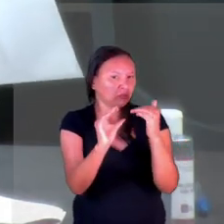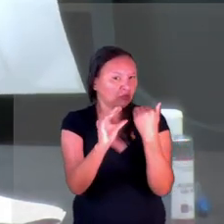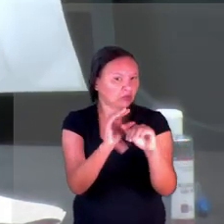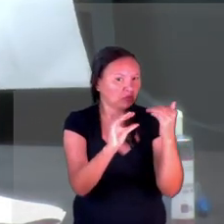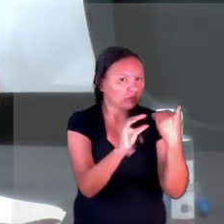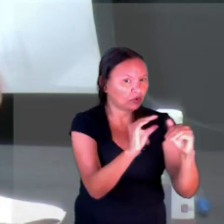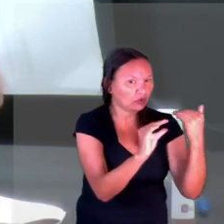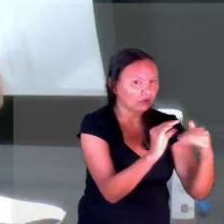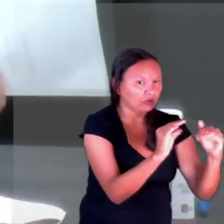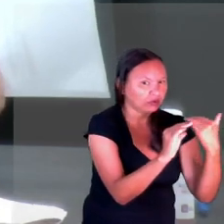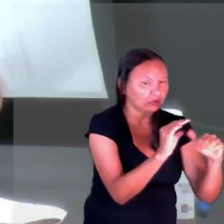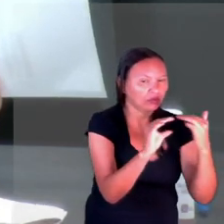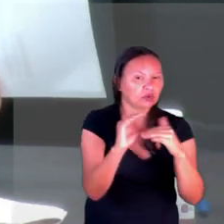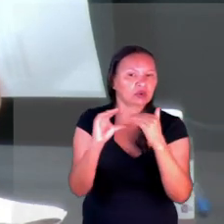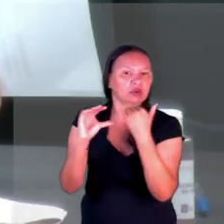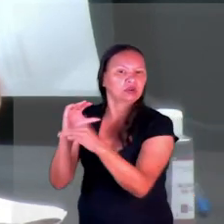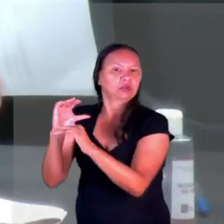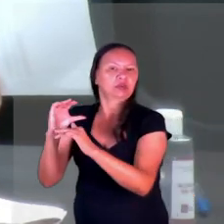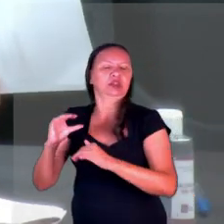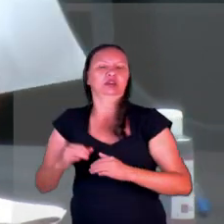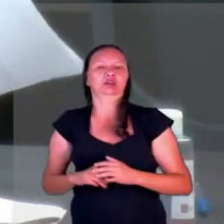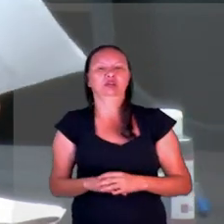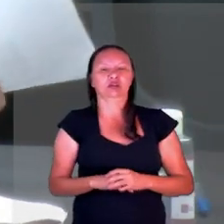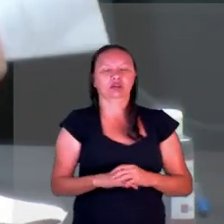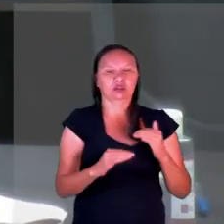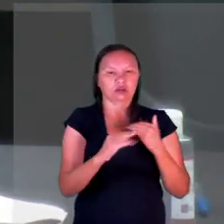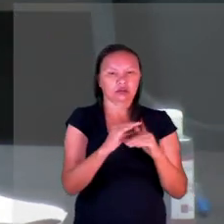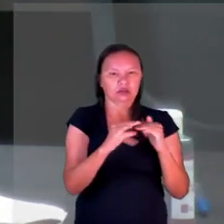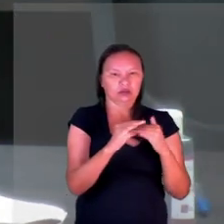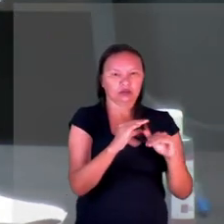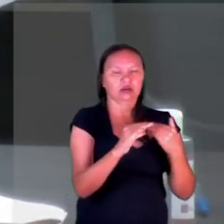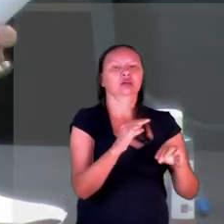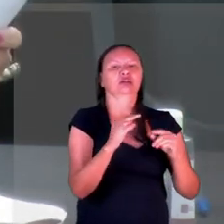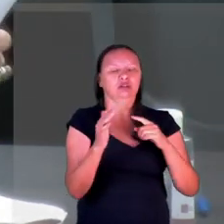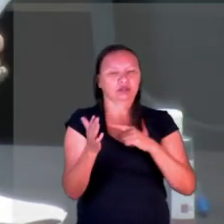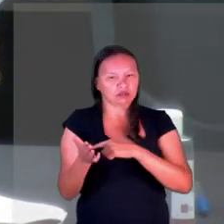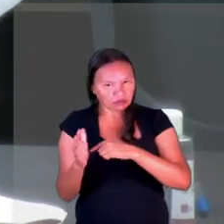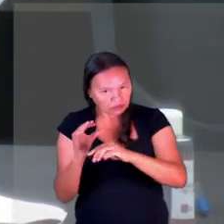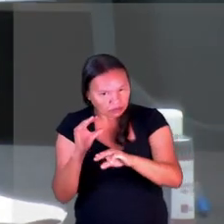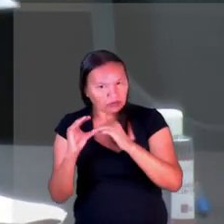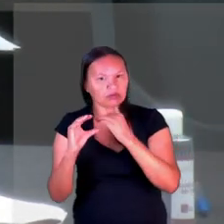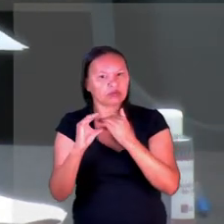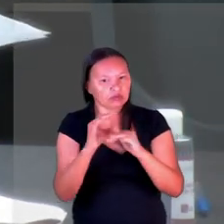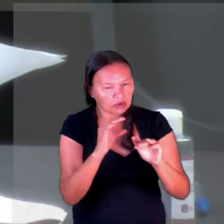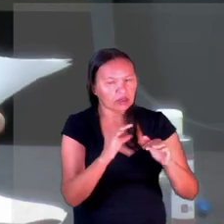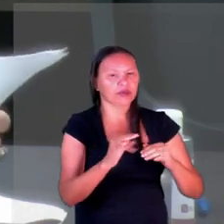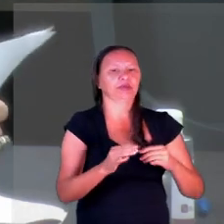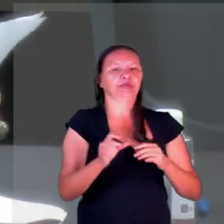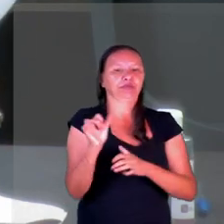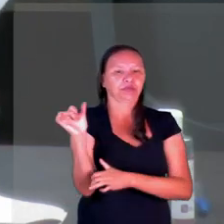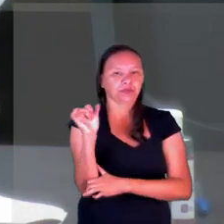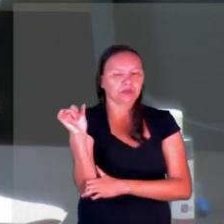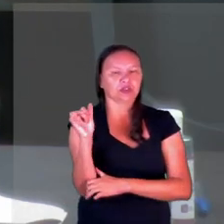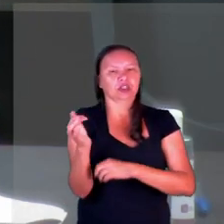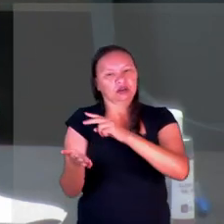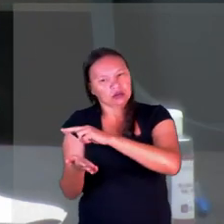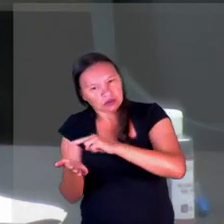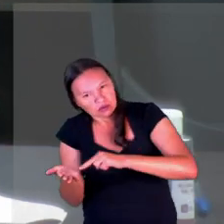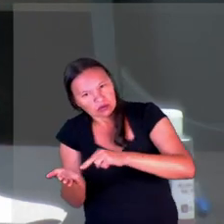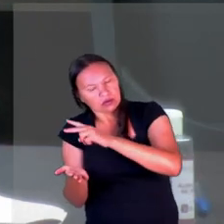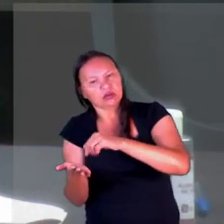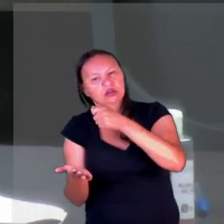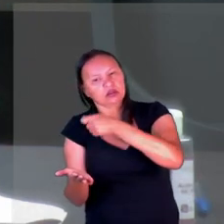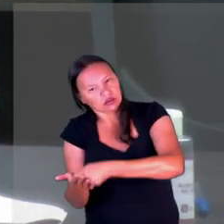o e-mail com os slides vai também o o link paraa inscrição